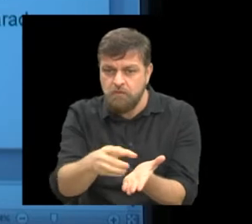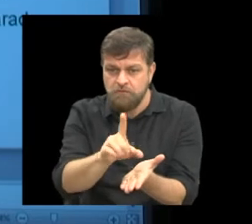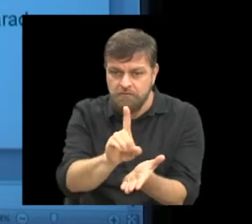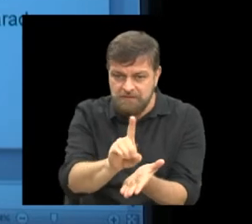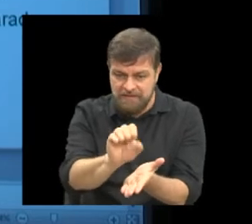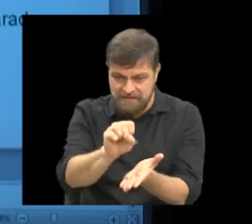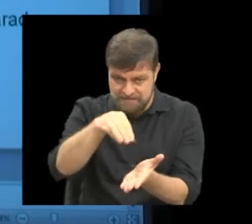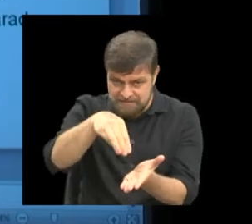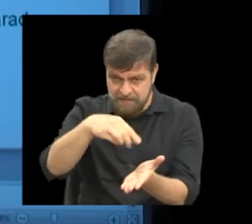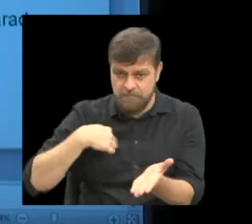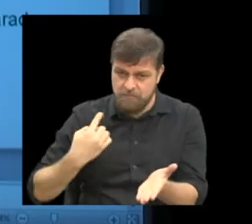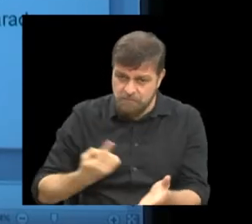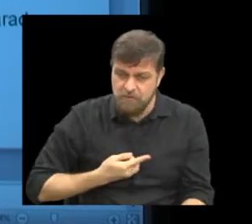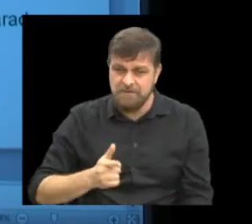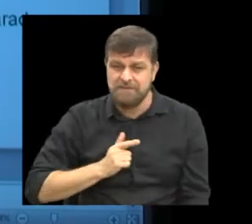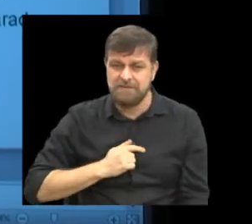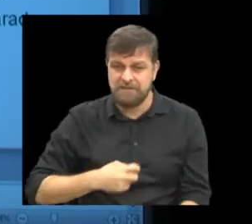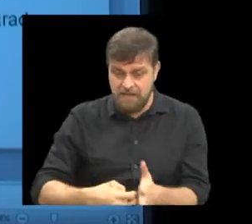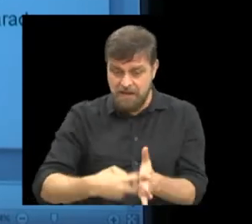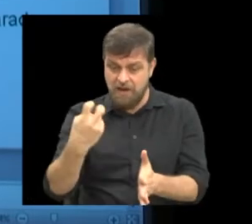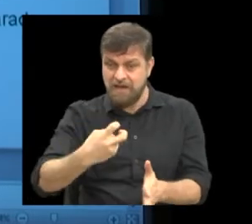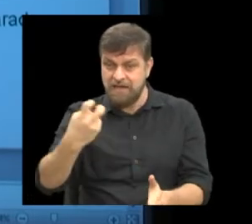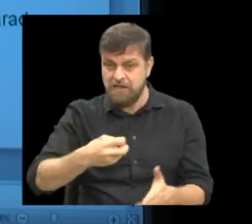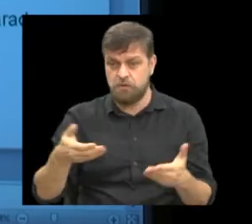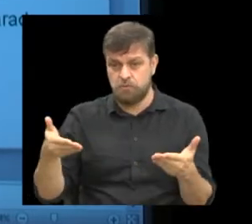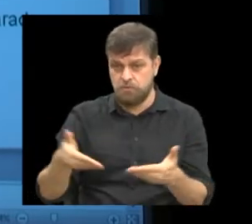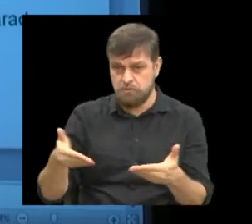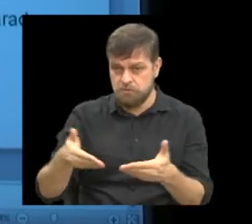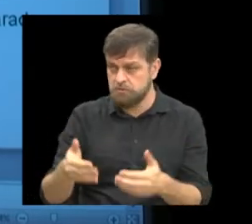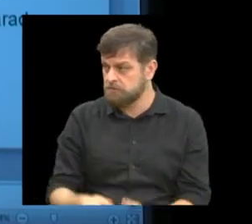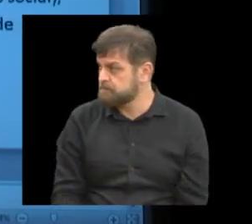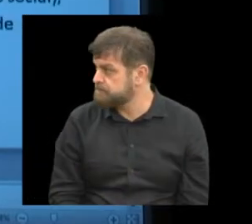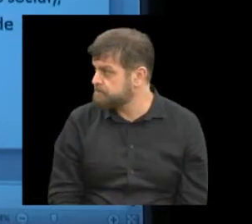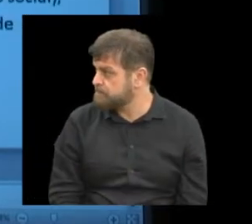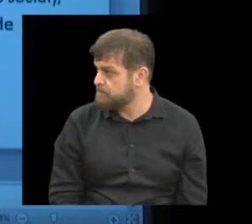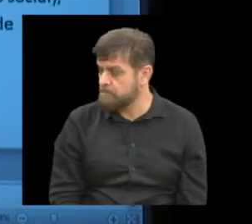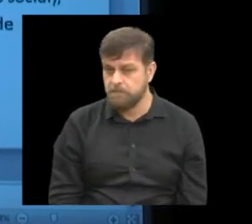Então, atualmente, nós estamos no DSM-5.